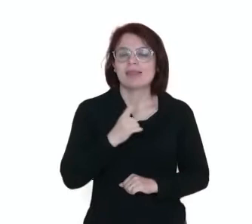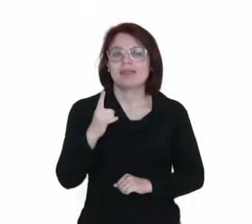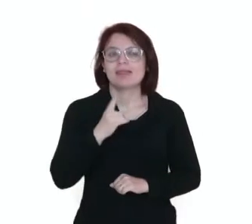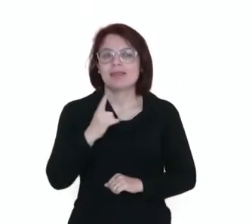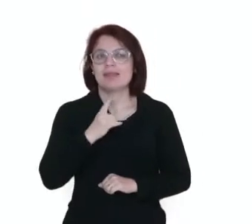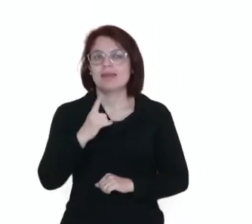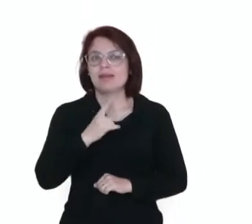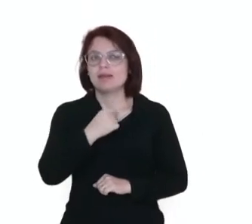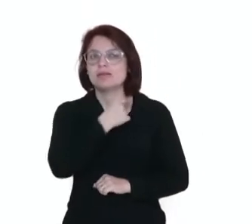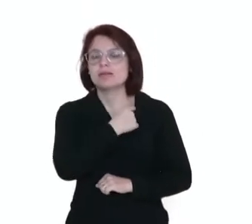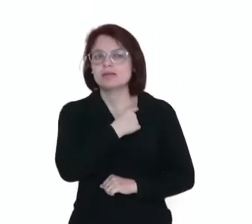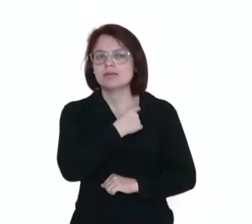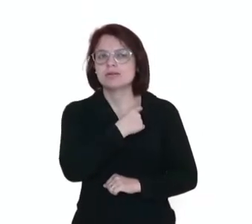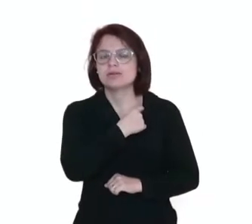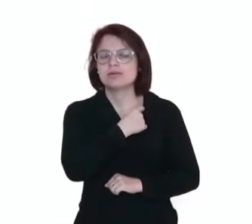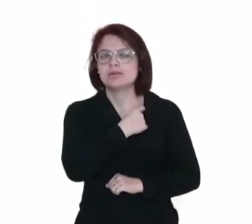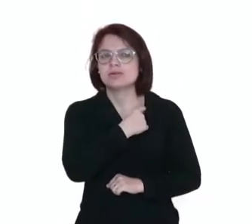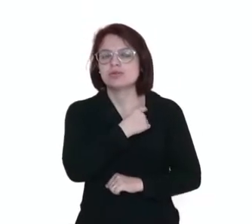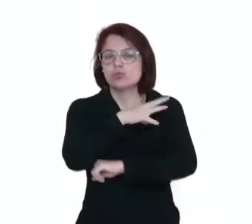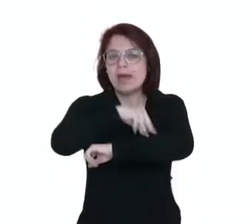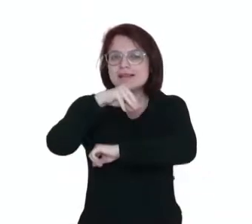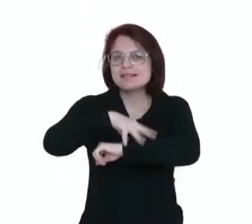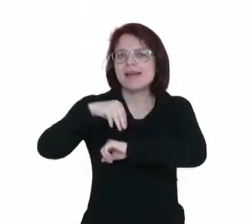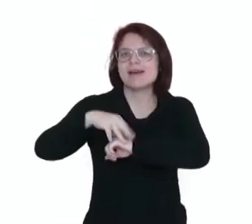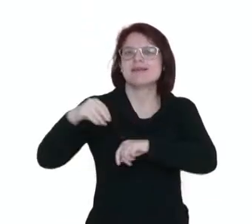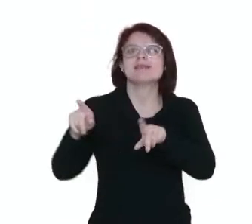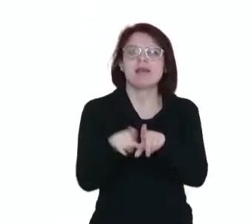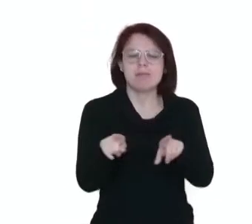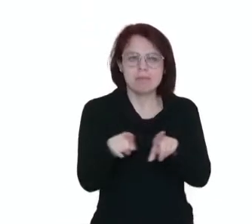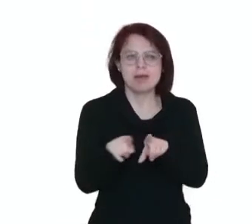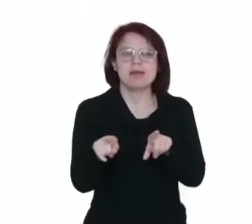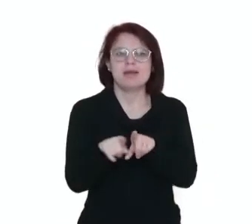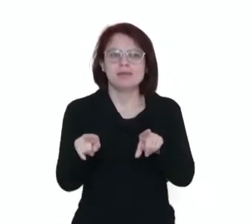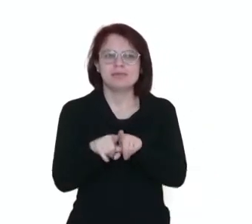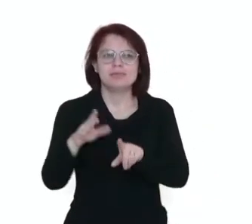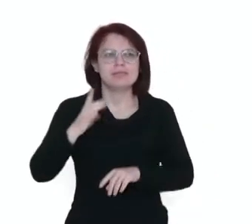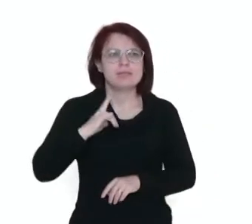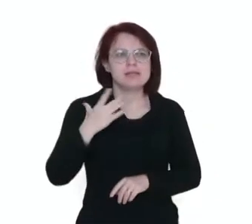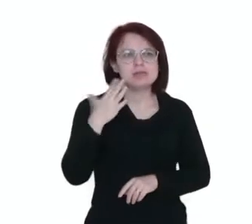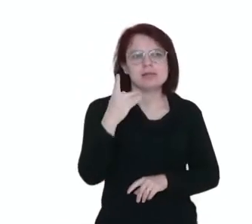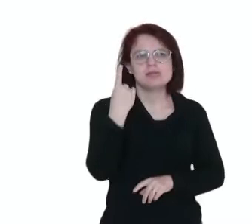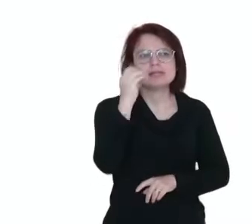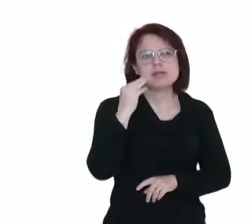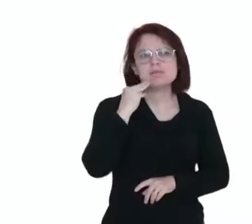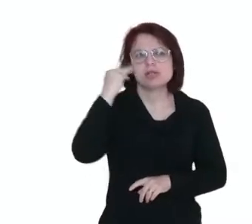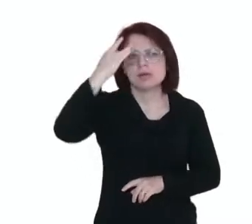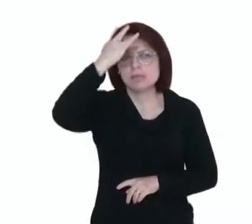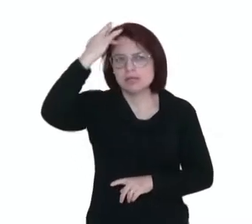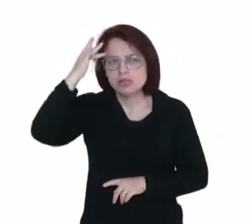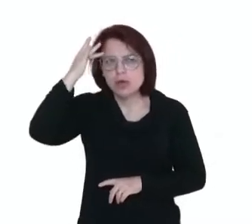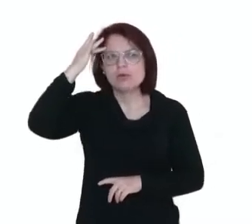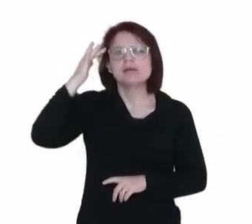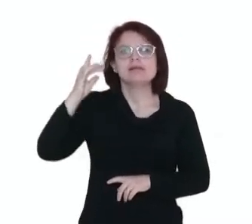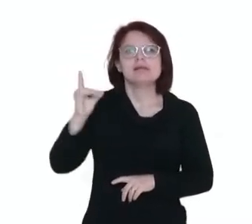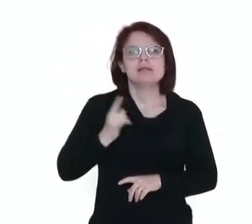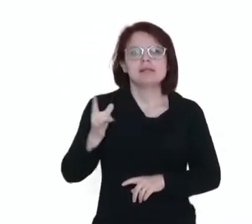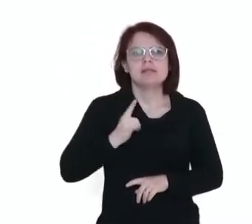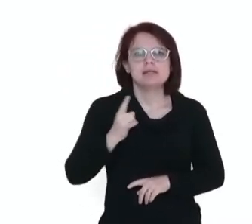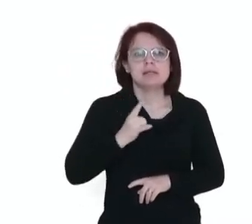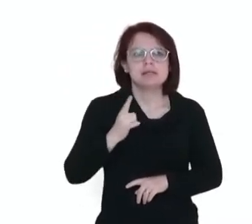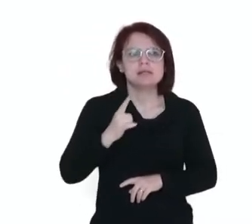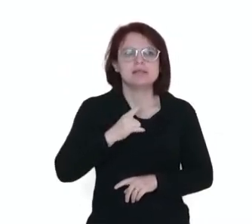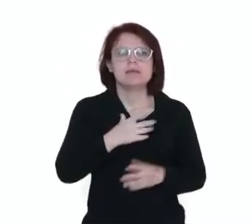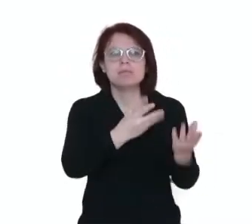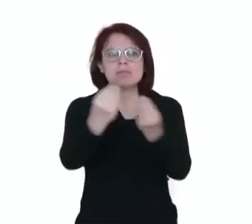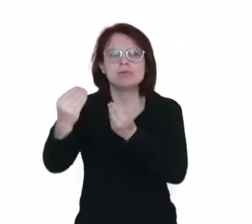10 milhões de habitantes na Suécia e cerca de 6 milhões de bicicletas utilizadas no país. A cidade de